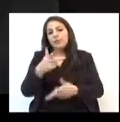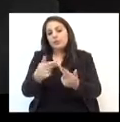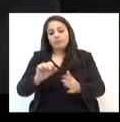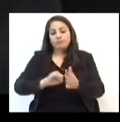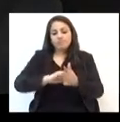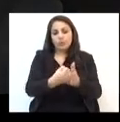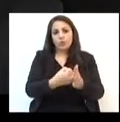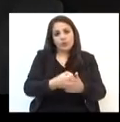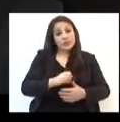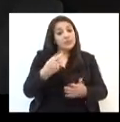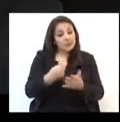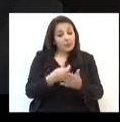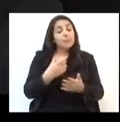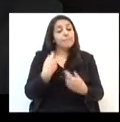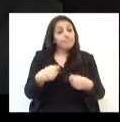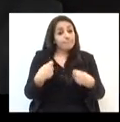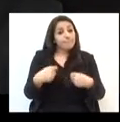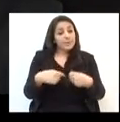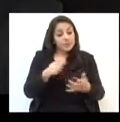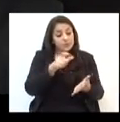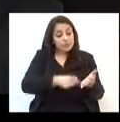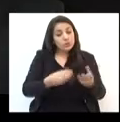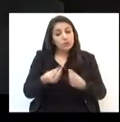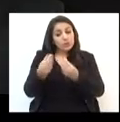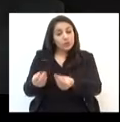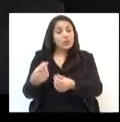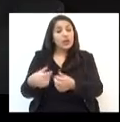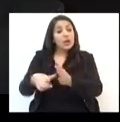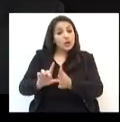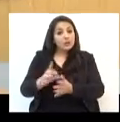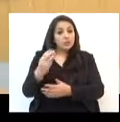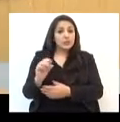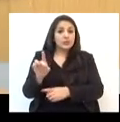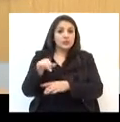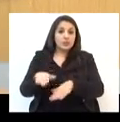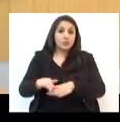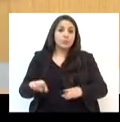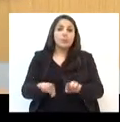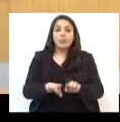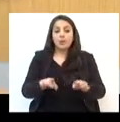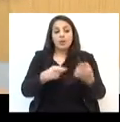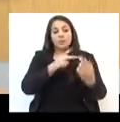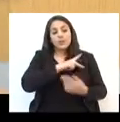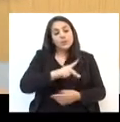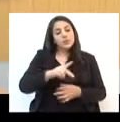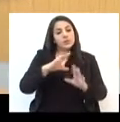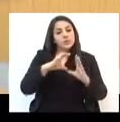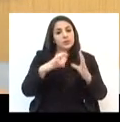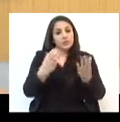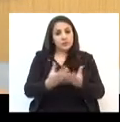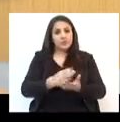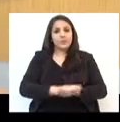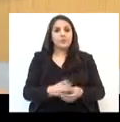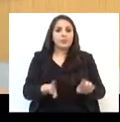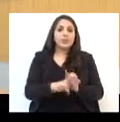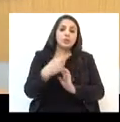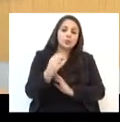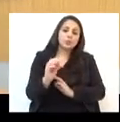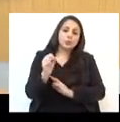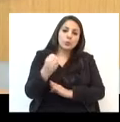chegar ao caso de exoneração, porque os cargos são de livre nomeação e exoneração do presidente da Câmara. Em 2008, a administração